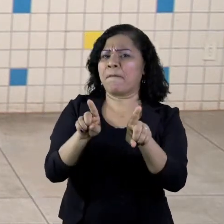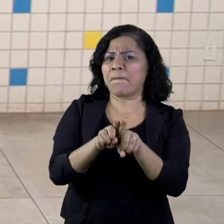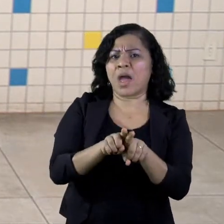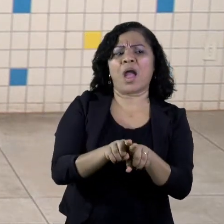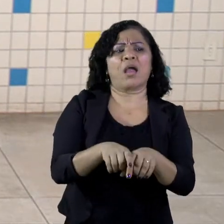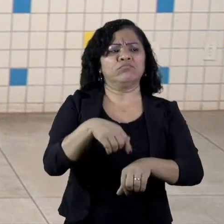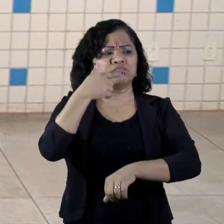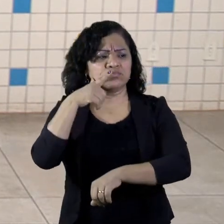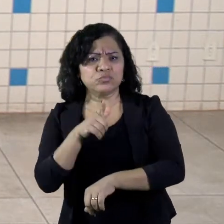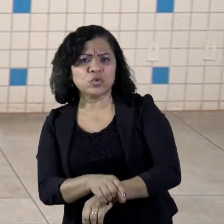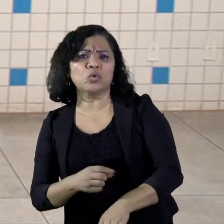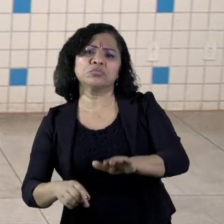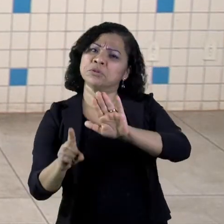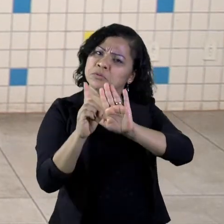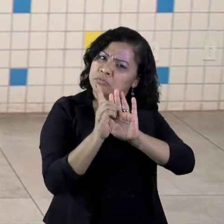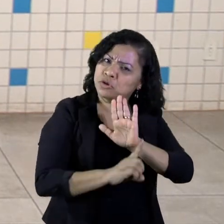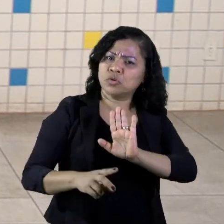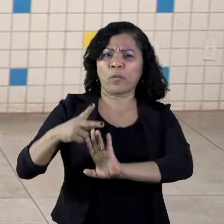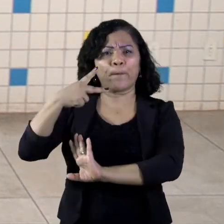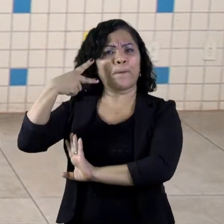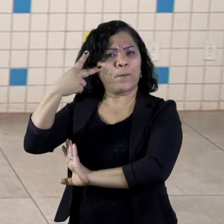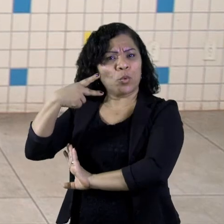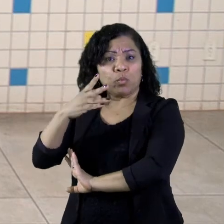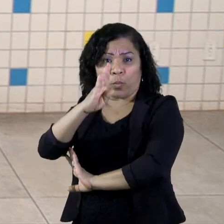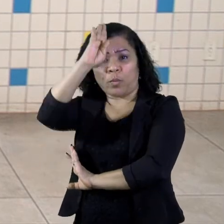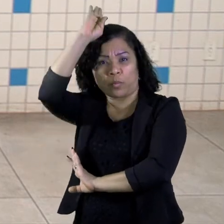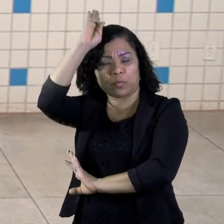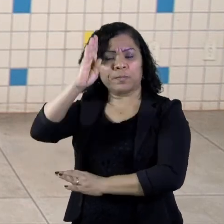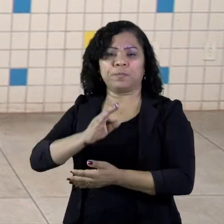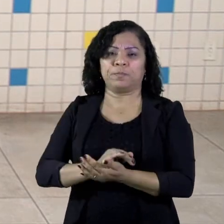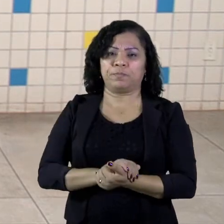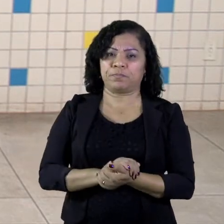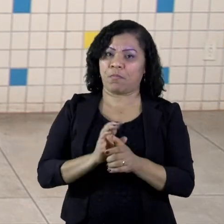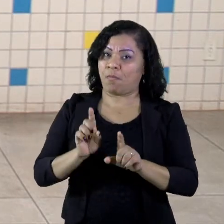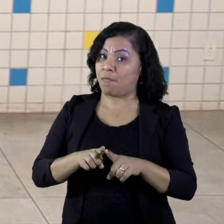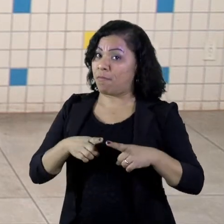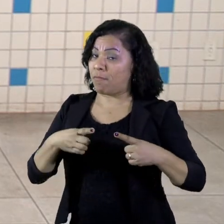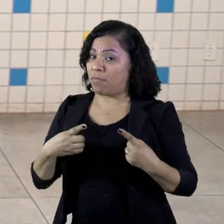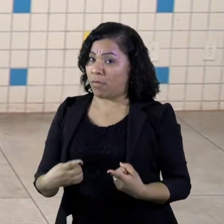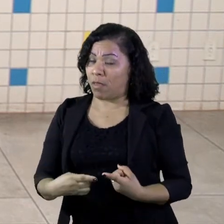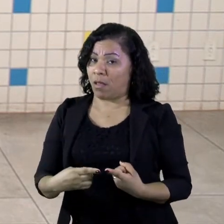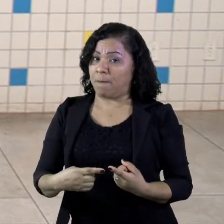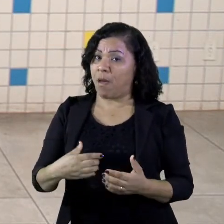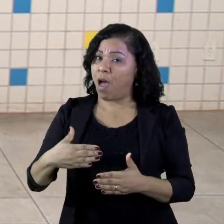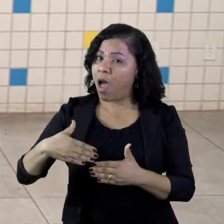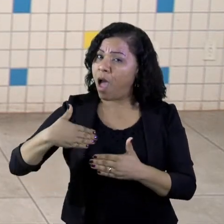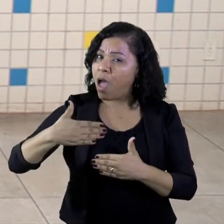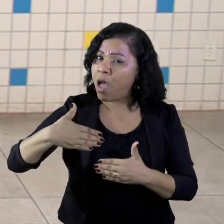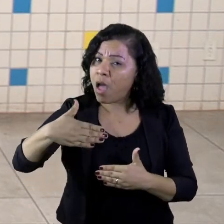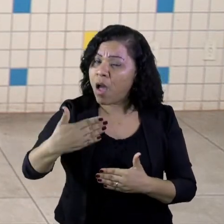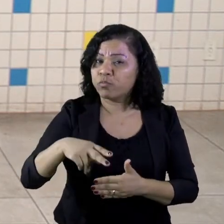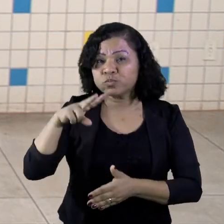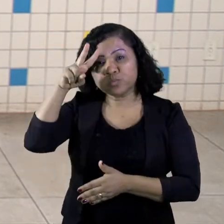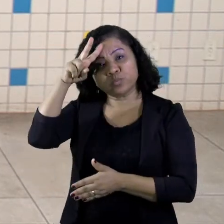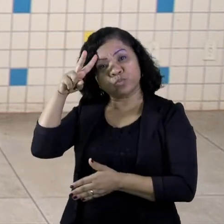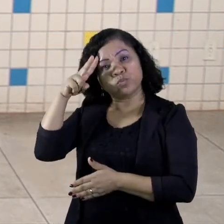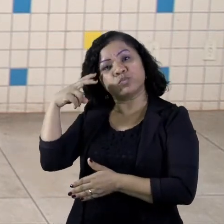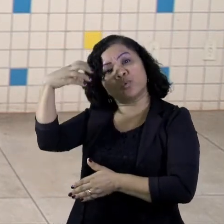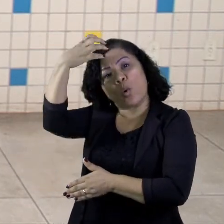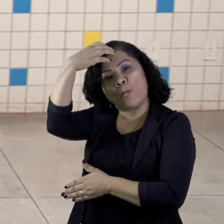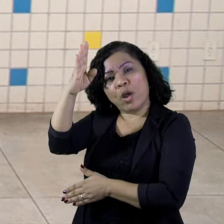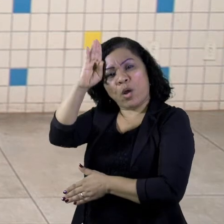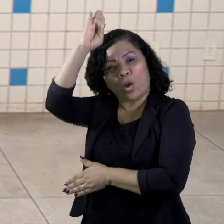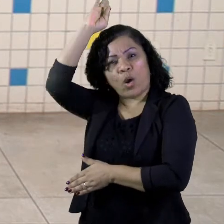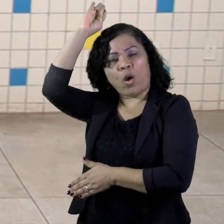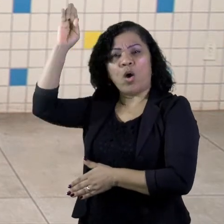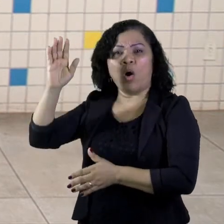direitos políticos em Roma. Mas, ao longo da história do Império Romano, as